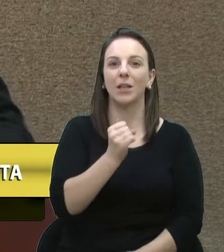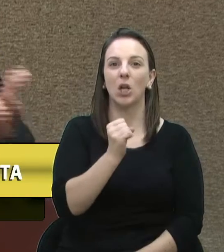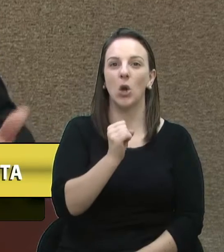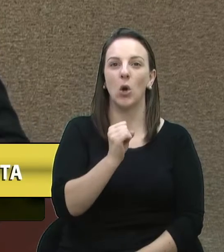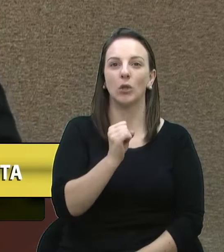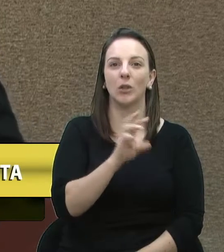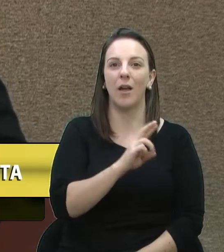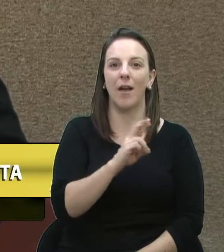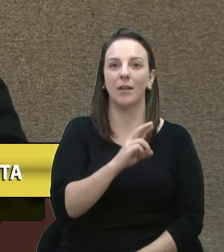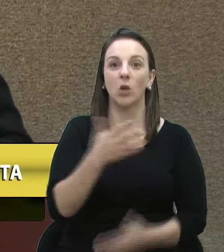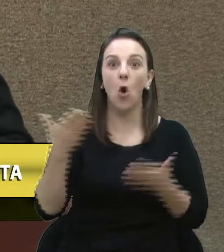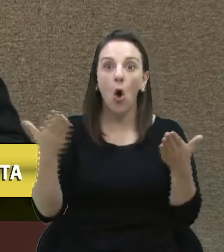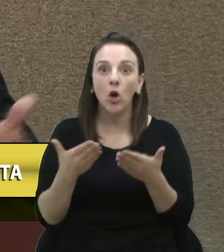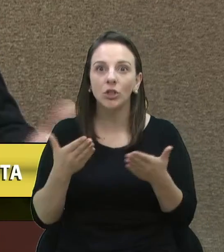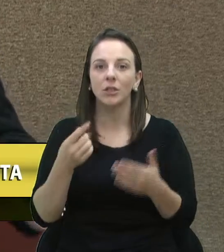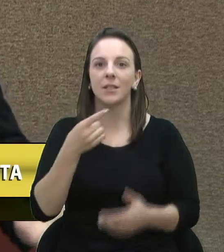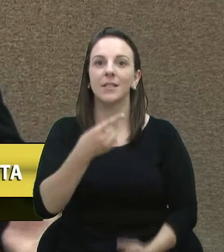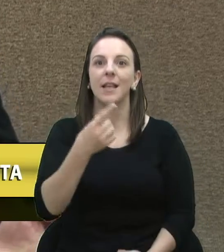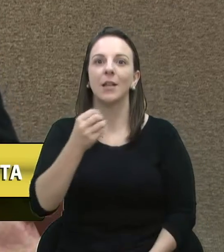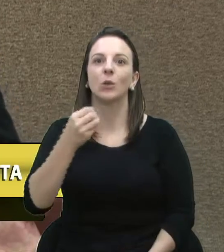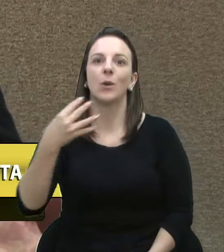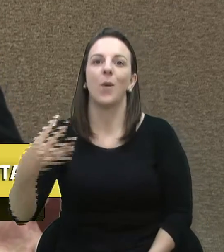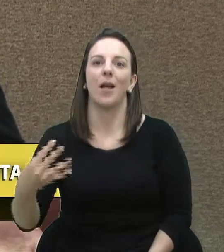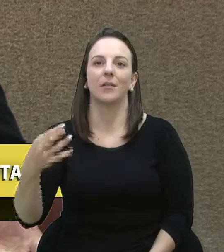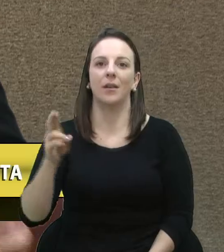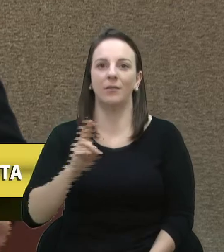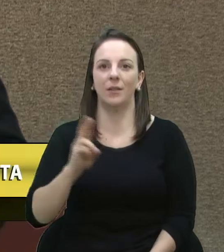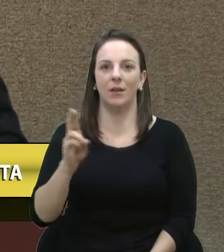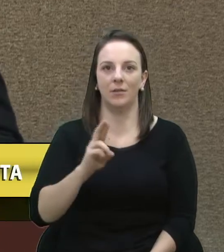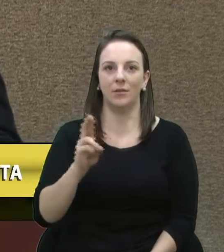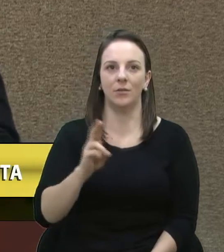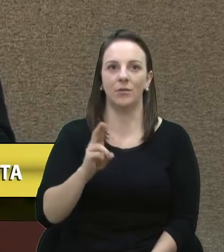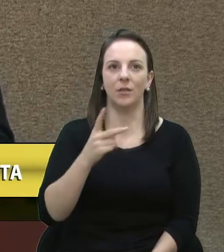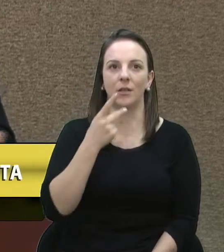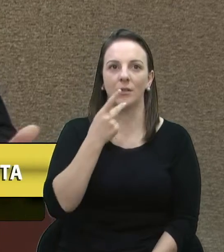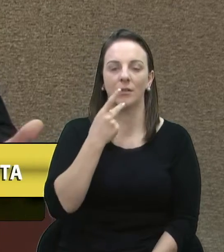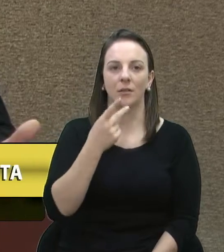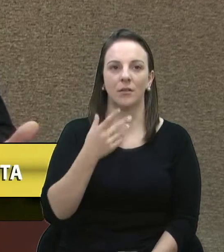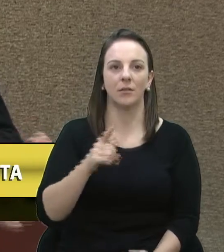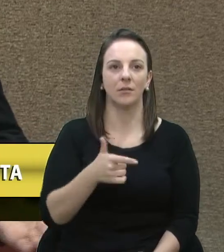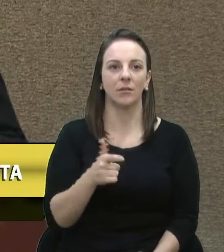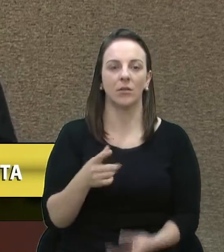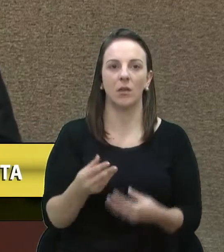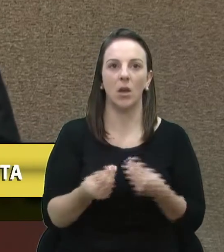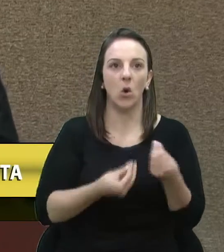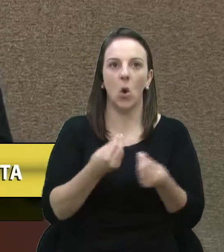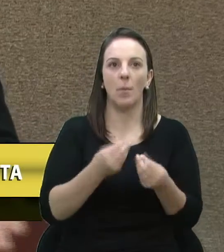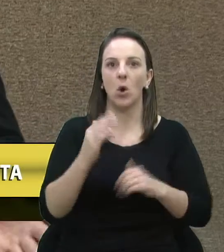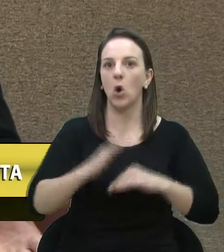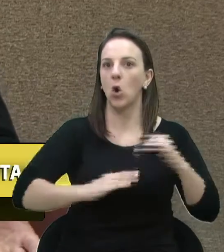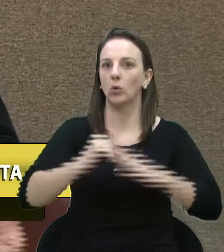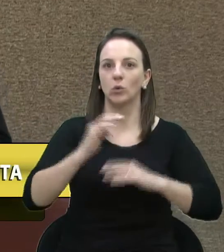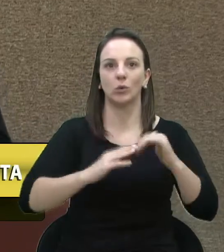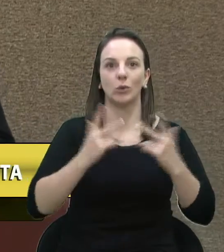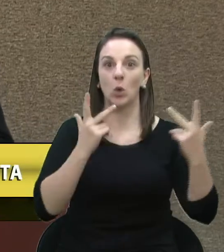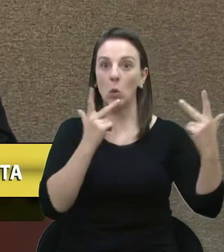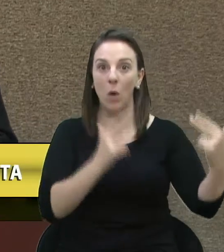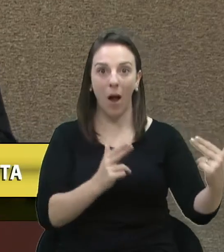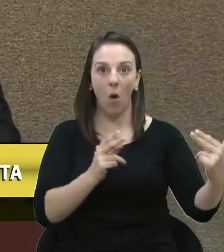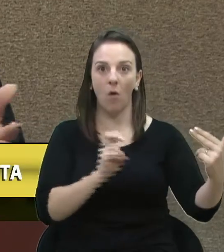mesma verga de ferro custa R$ 104,00. Eu não poderia hoje construir o mesmo pavilhão pelo mesmo valor, isso